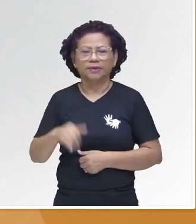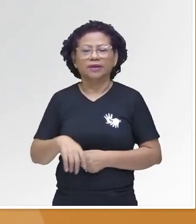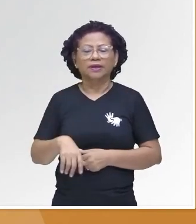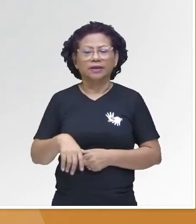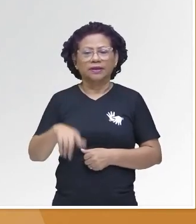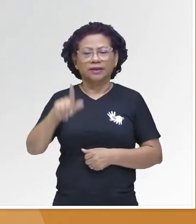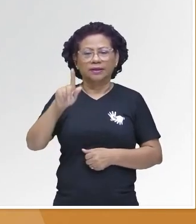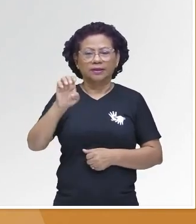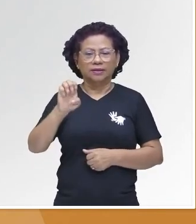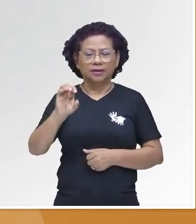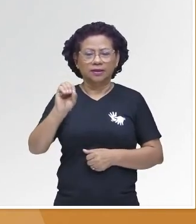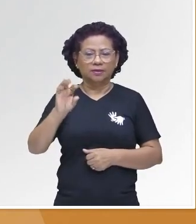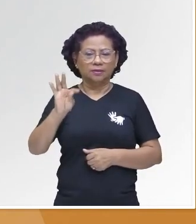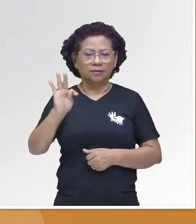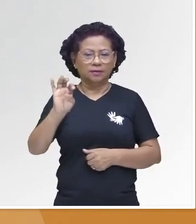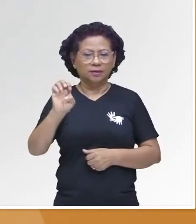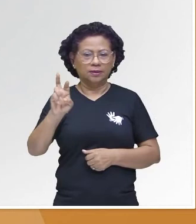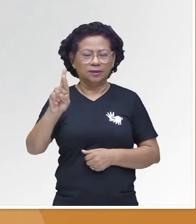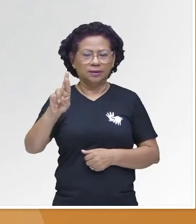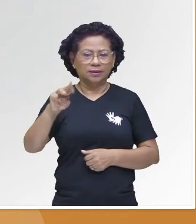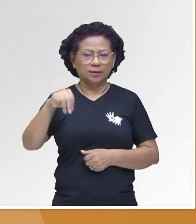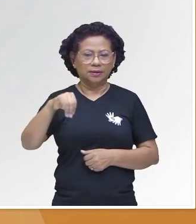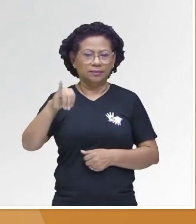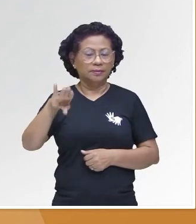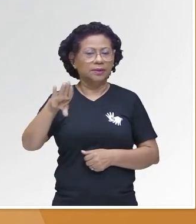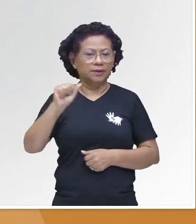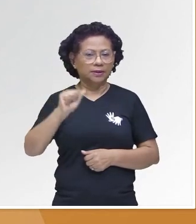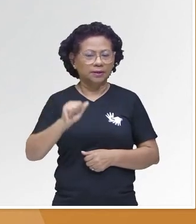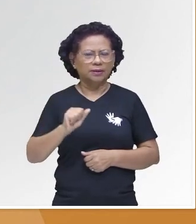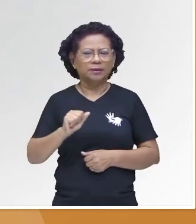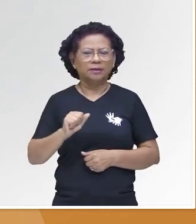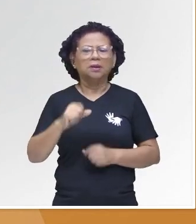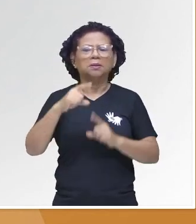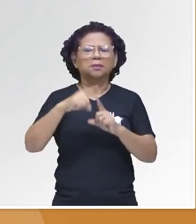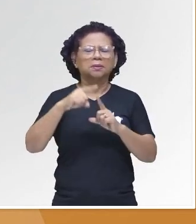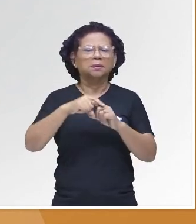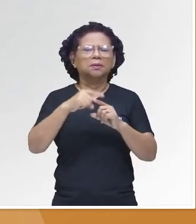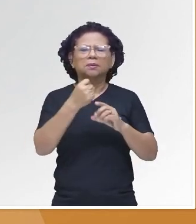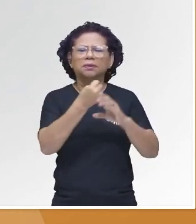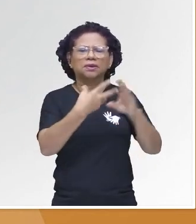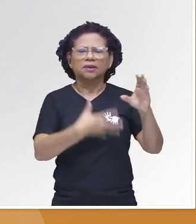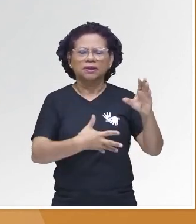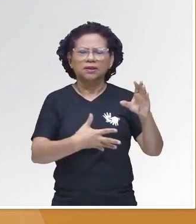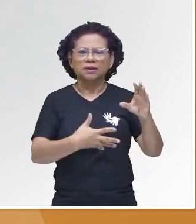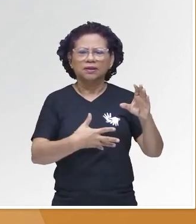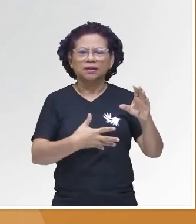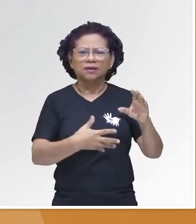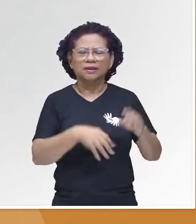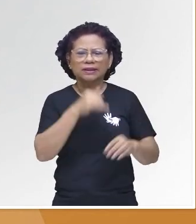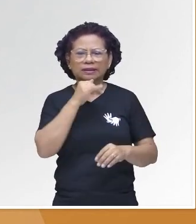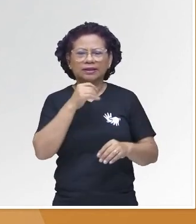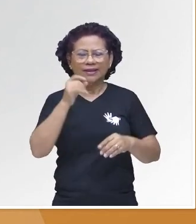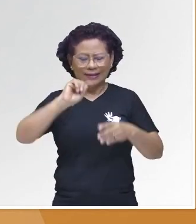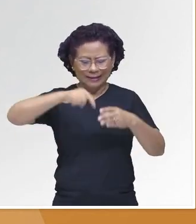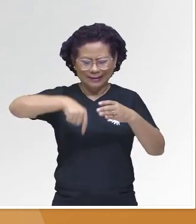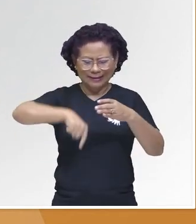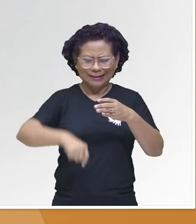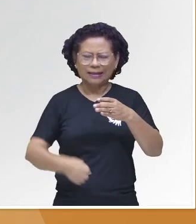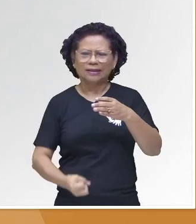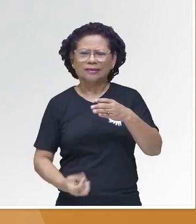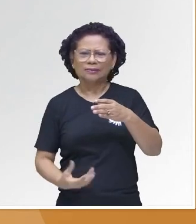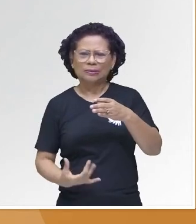geotérmica. Tá? É a energia caracterizada pelo calor que vem lá da Terra, tá?